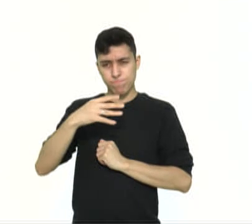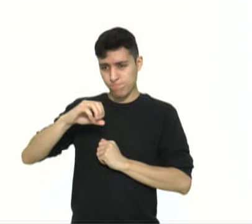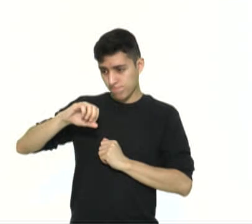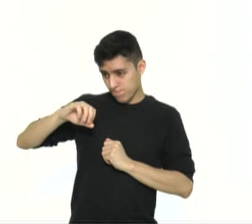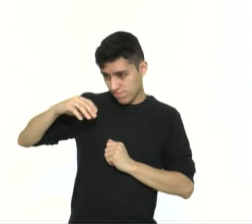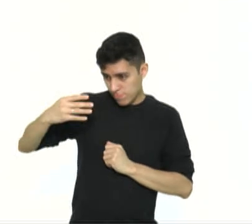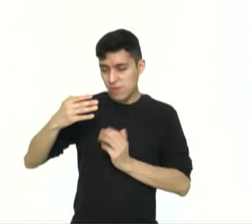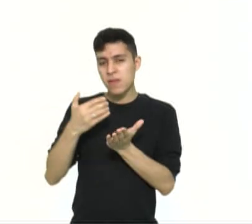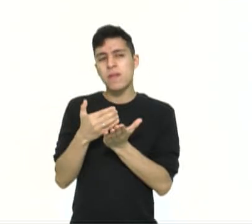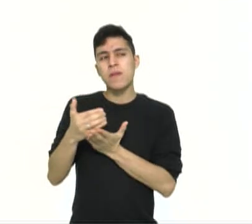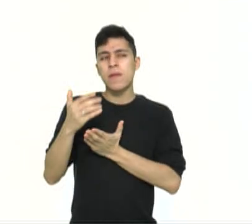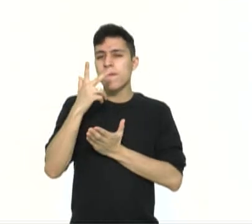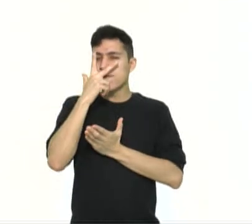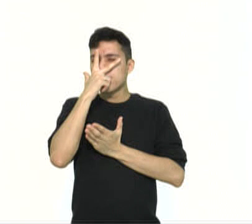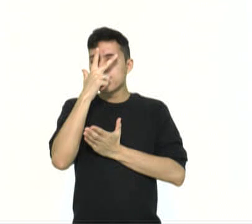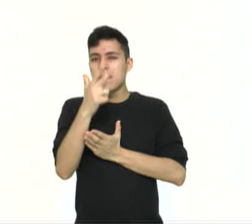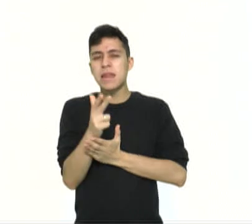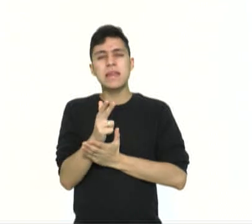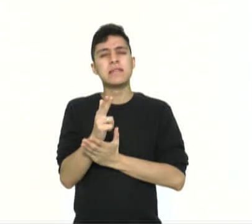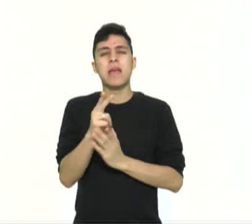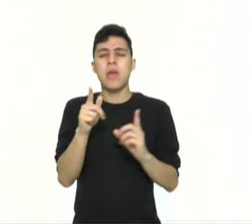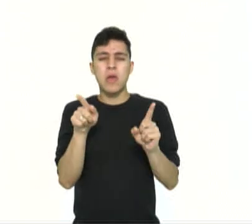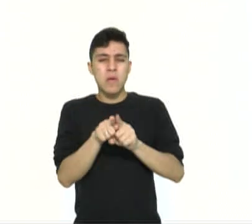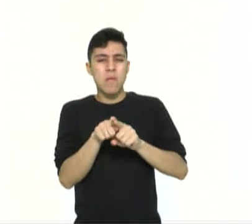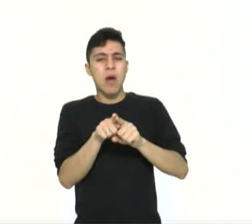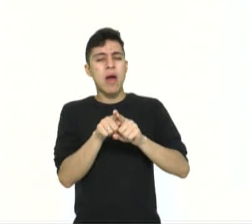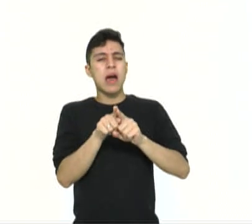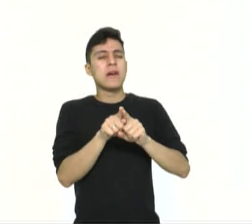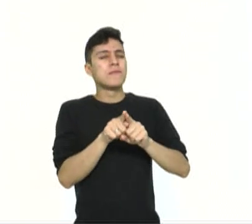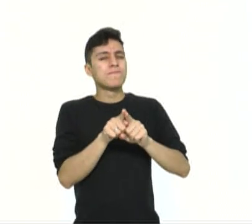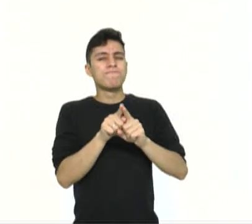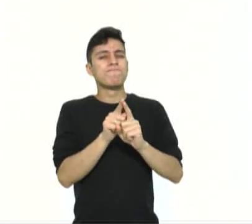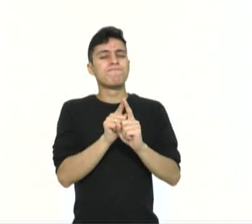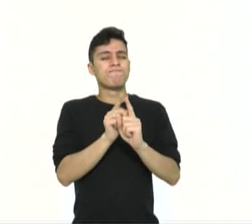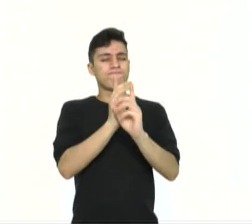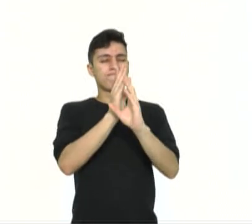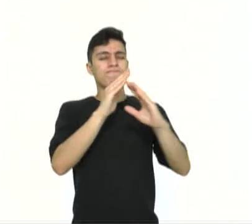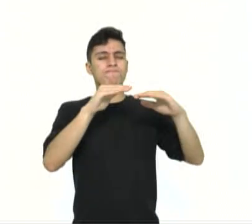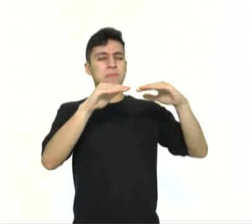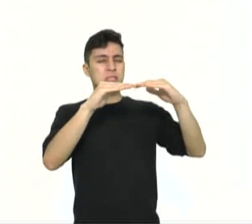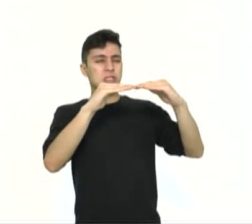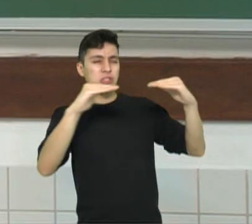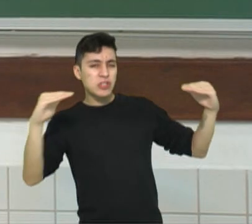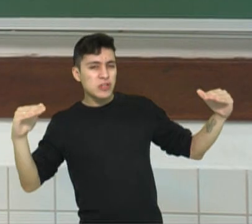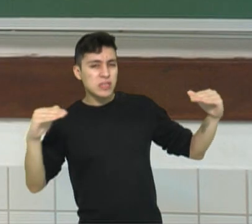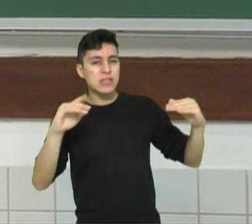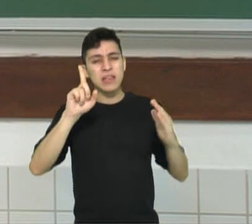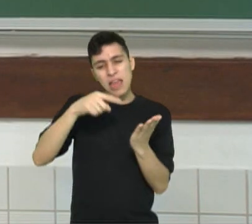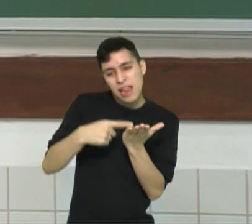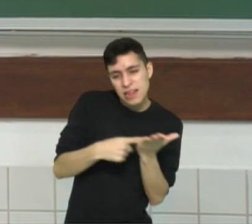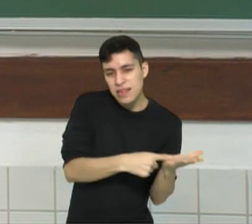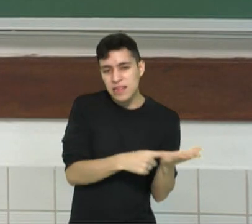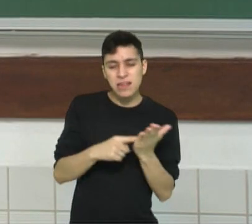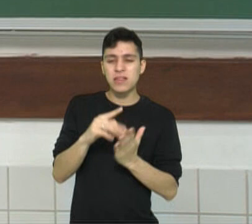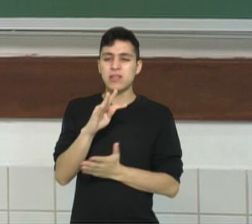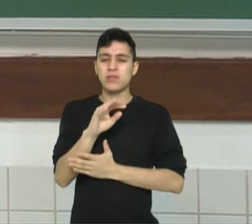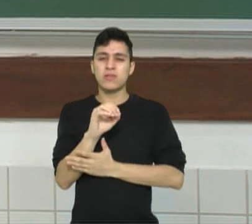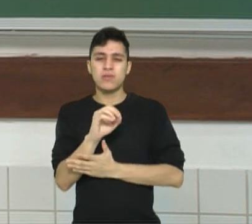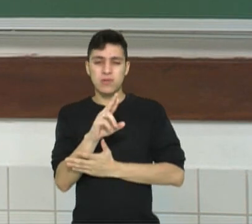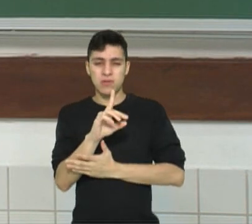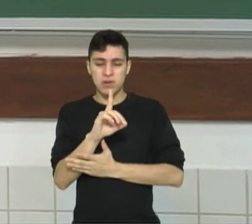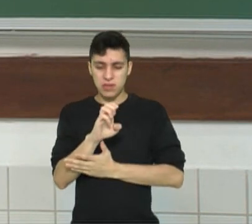linha imaginária vai dividir o continente americano, que é o chamado Tratado de Tordesilhas,